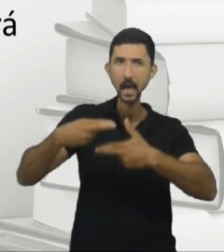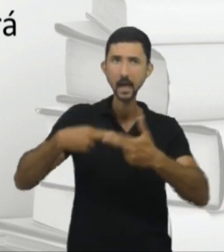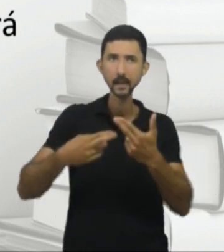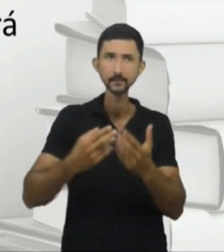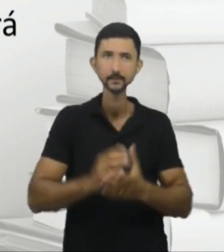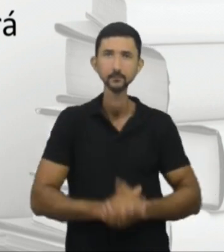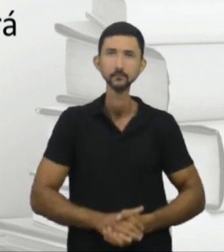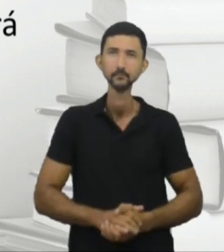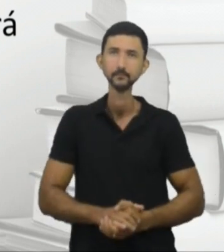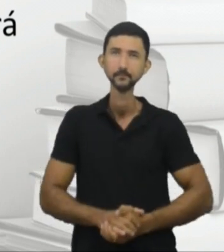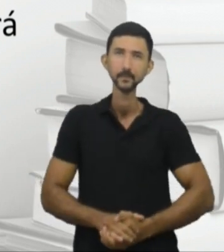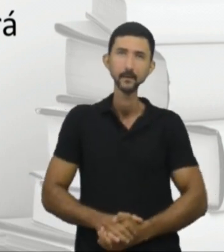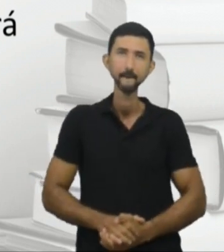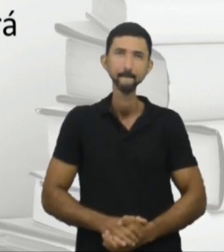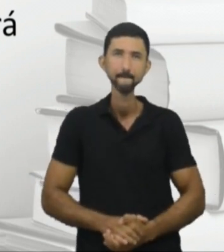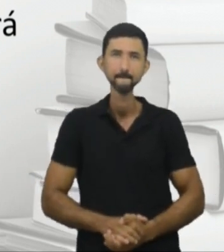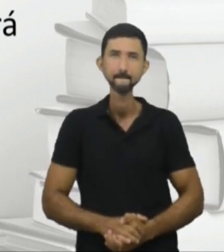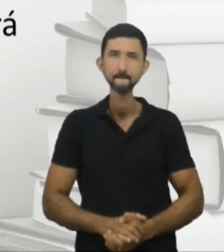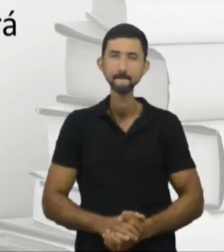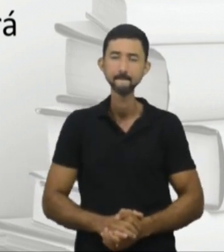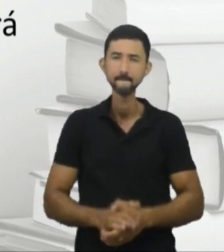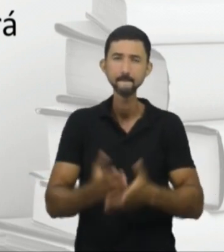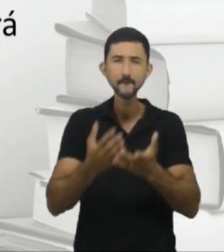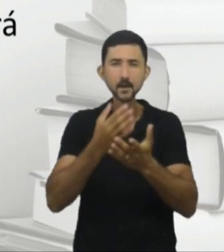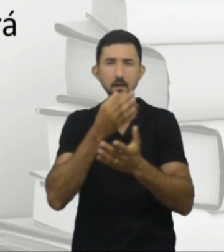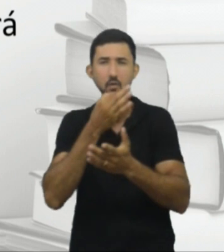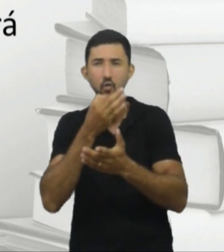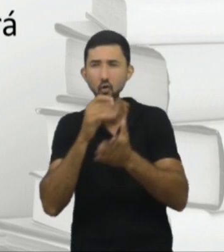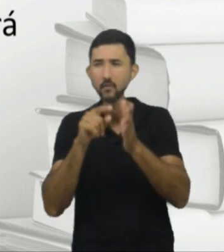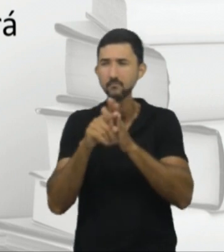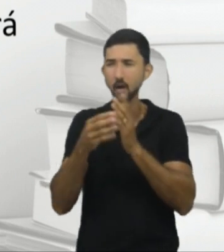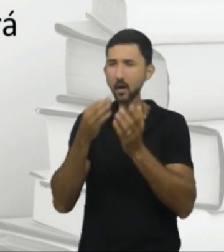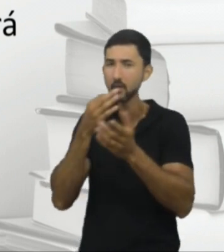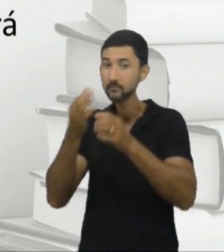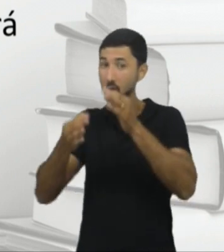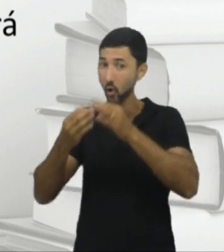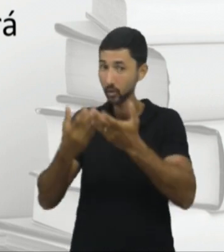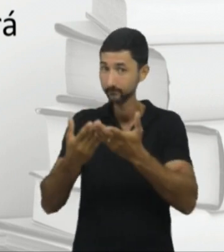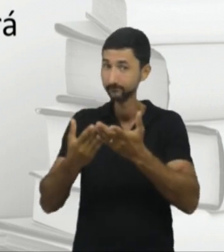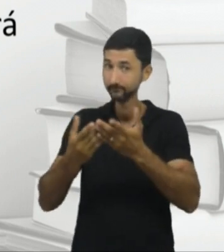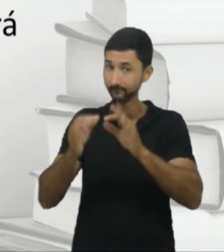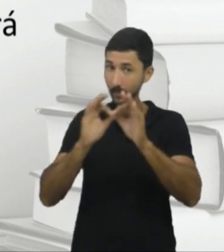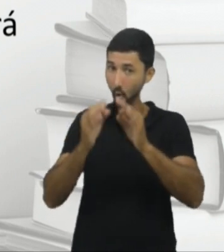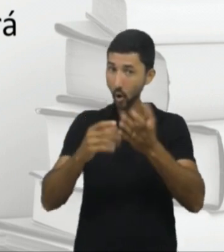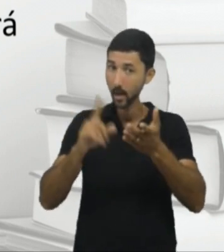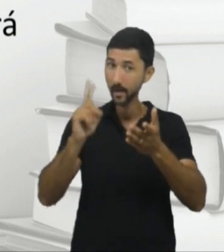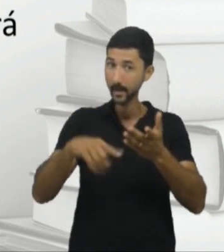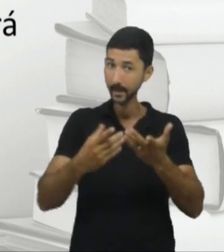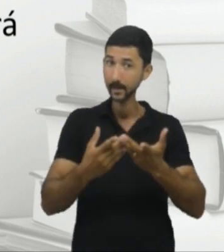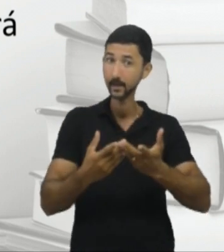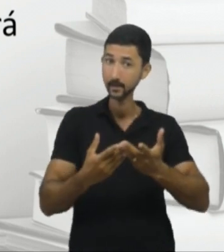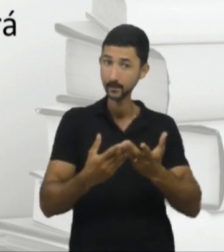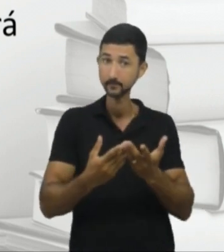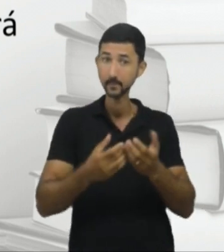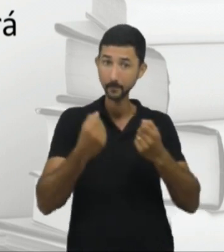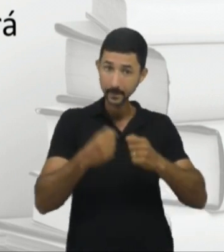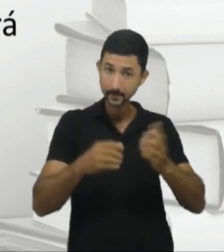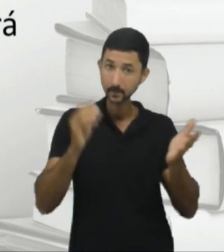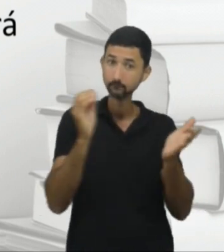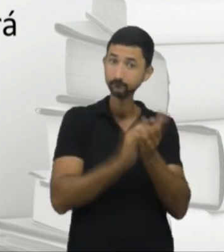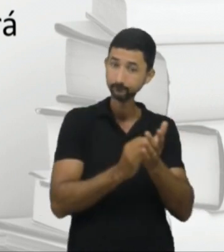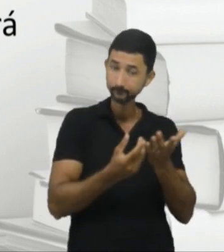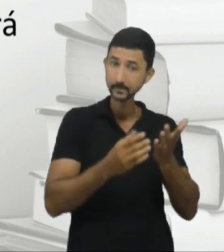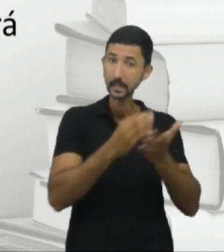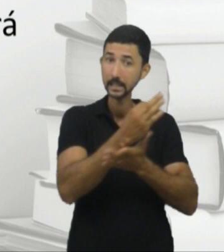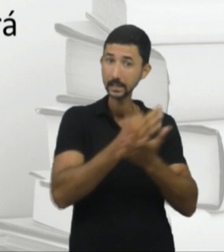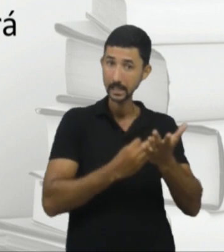ok? Na hora de nós argumentarmos, a articulação, ela é lei dentro do